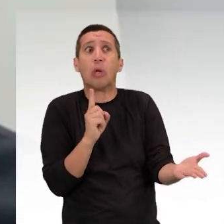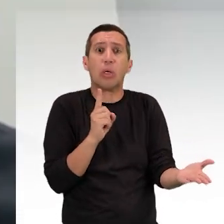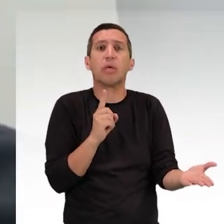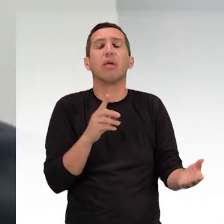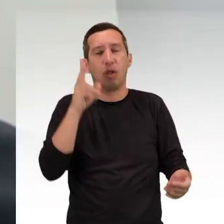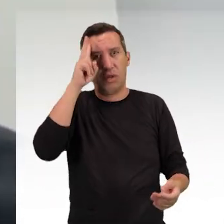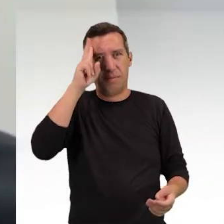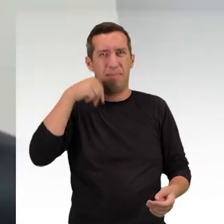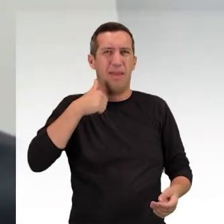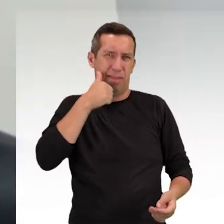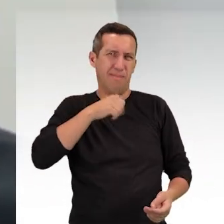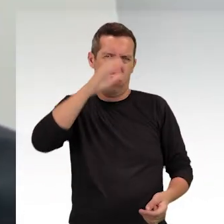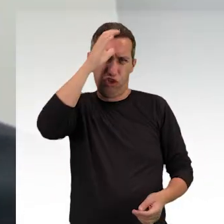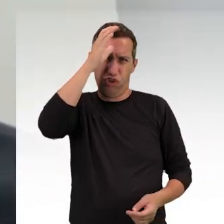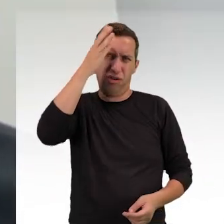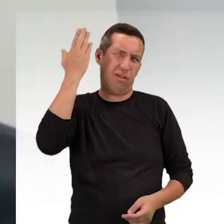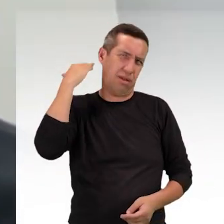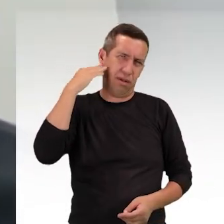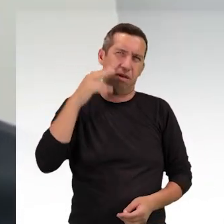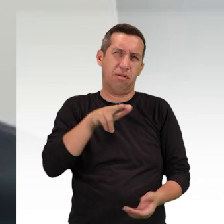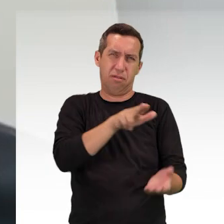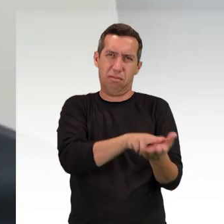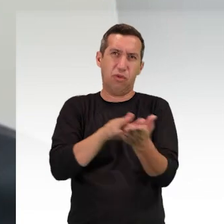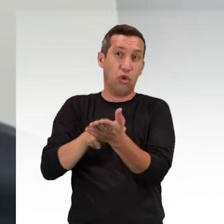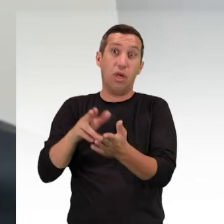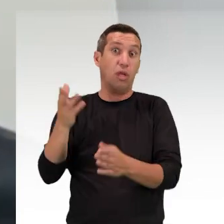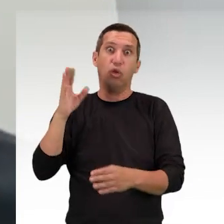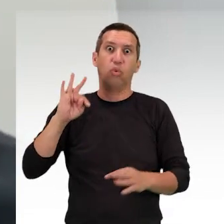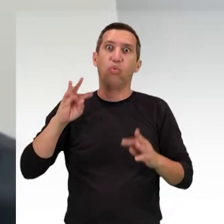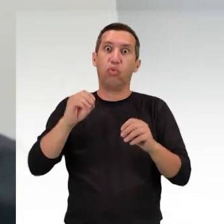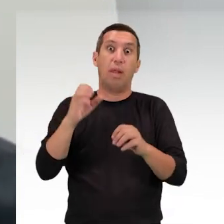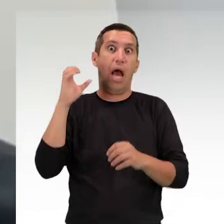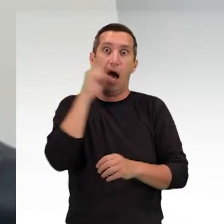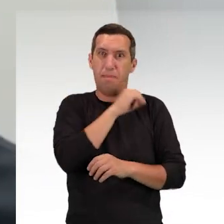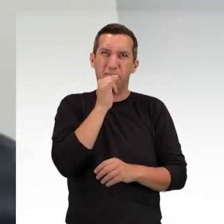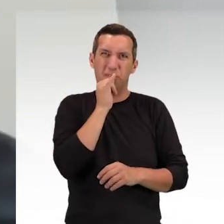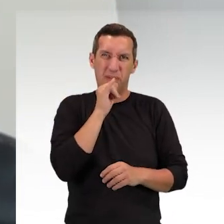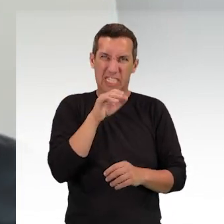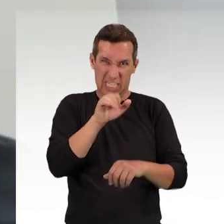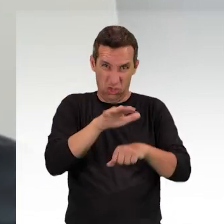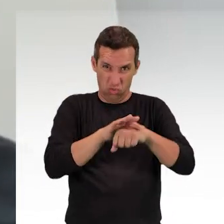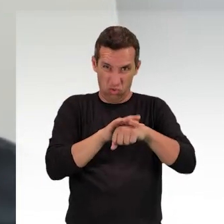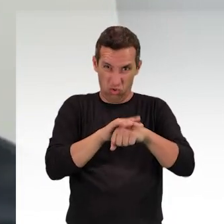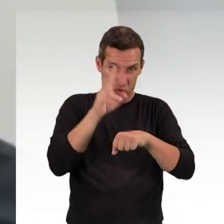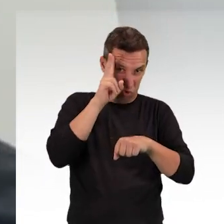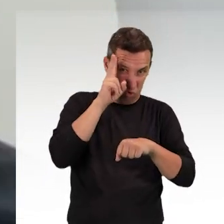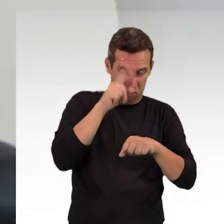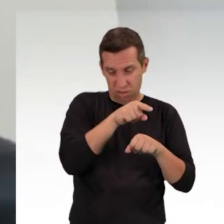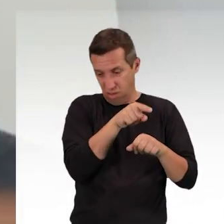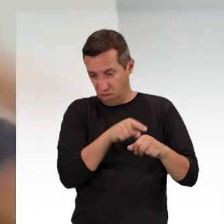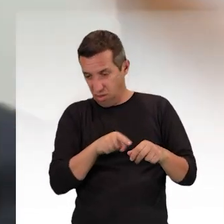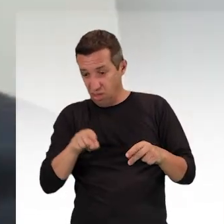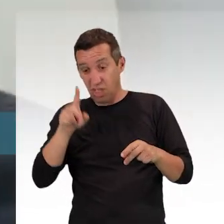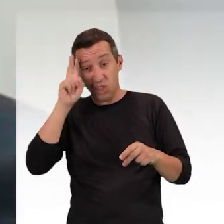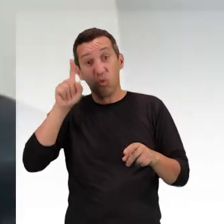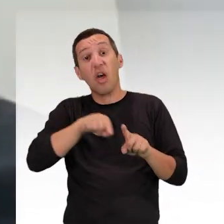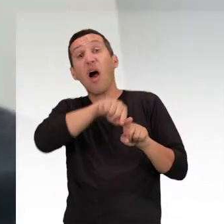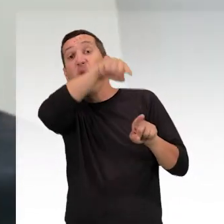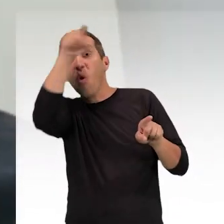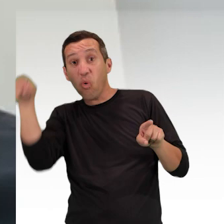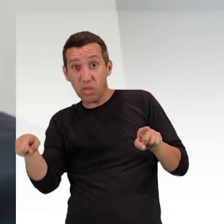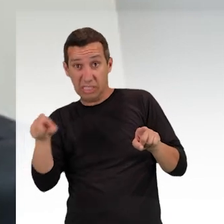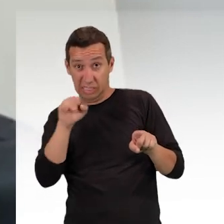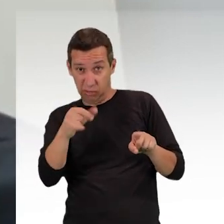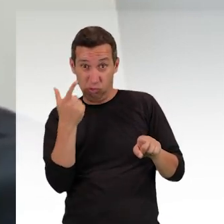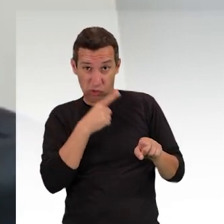se infectaram na época, era tudo ainda mais rápido. Então, se você adoecia numa segunda-feira, na segunda-feira da semana